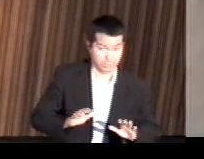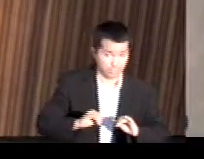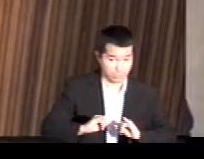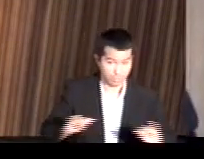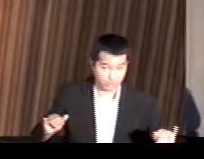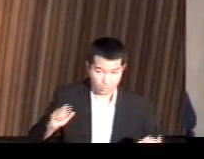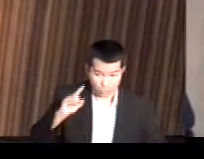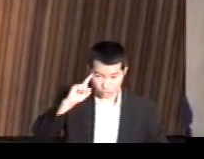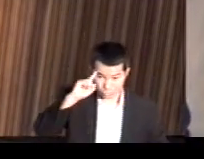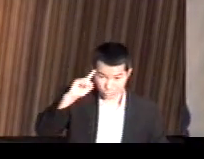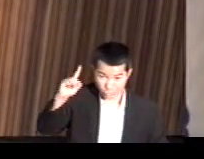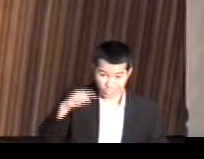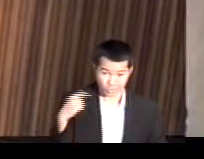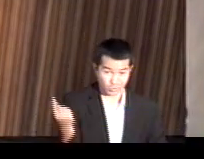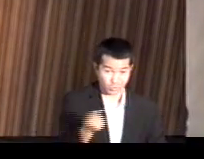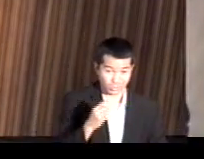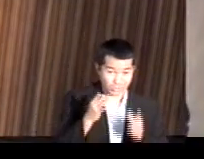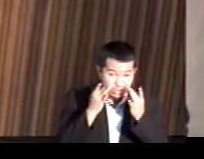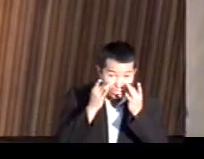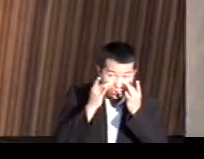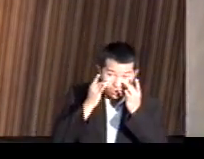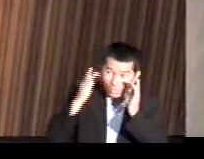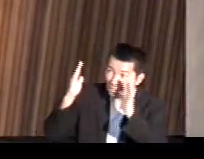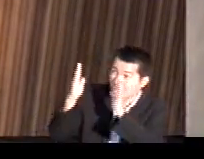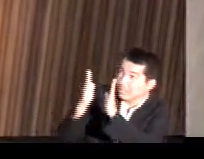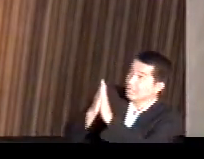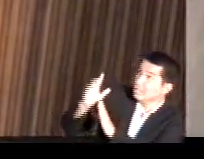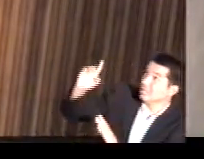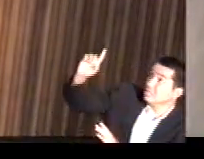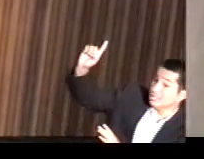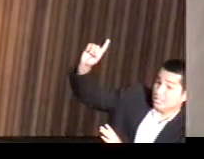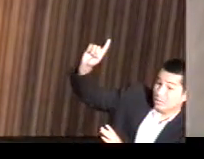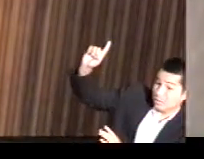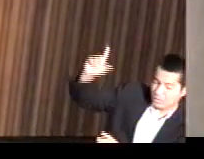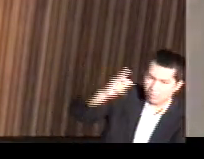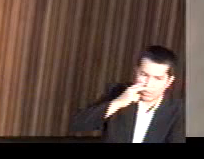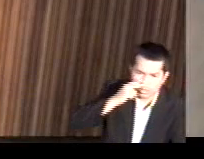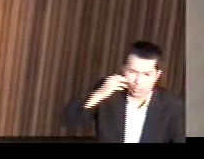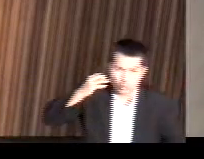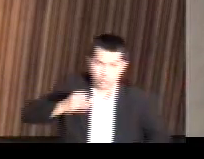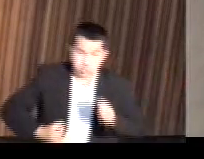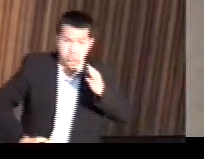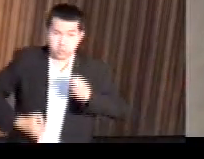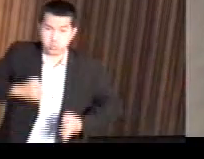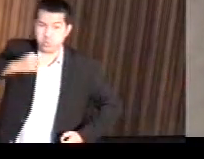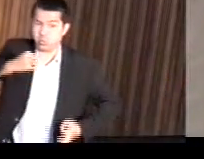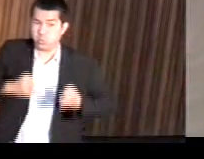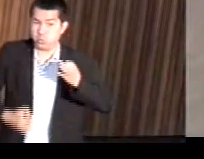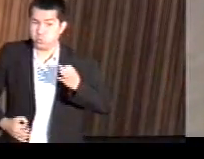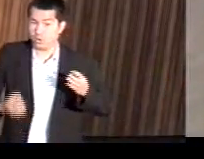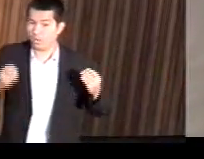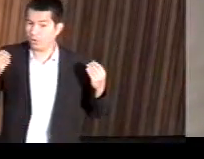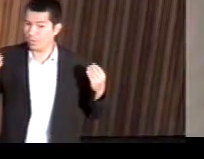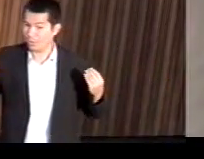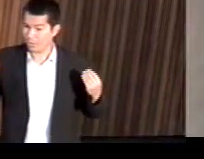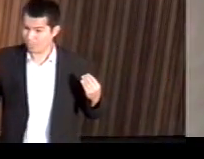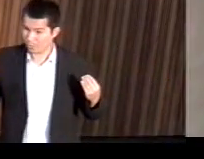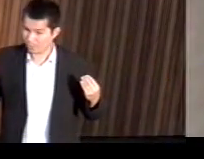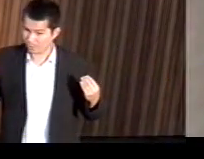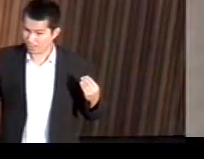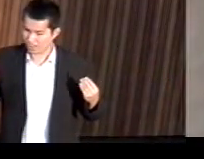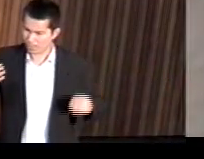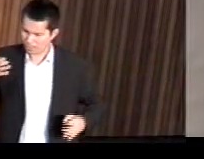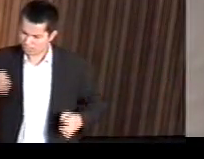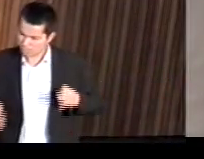tribunal. E a única maneira, não tem outra maneira de ser aprovado naquele